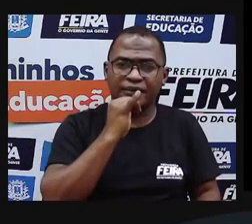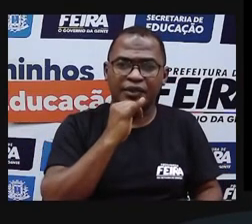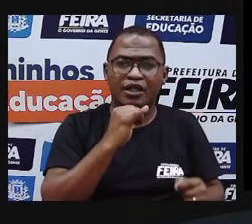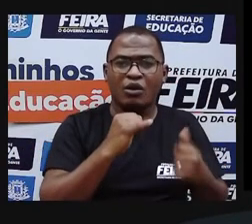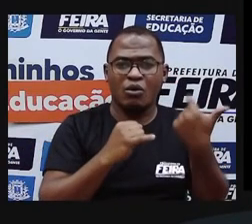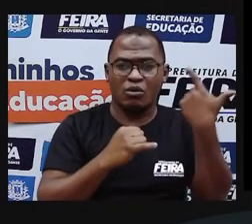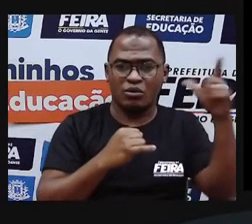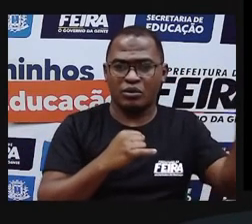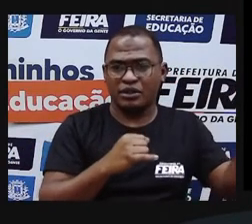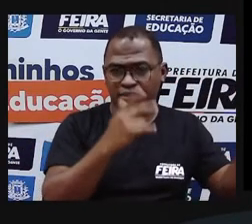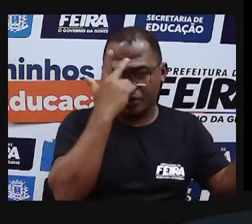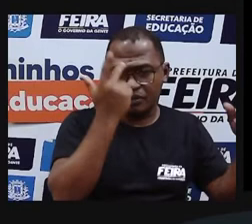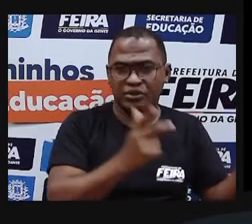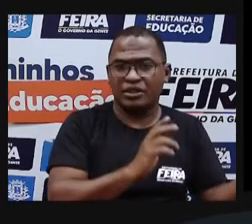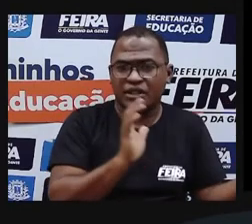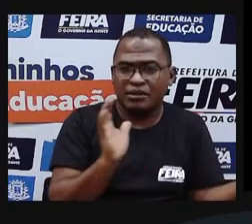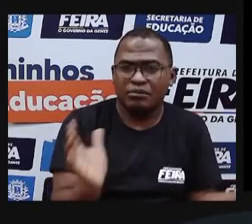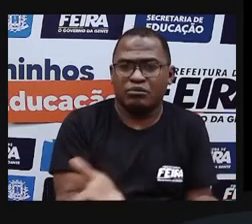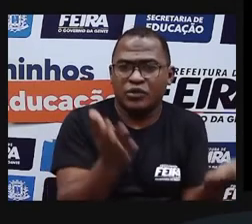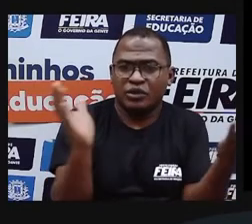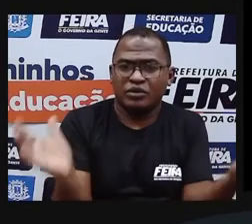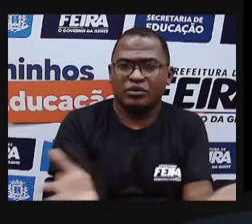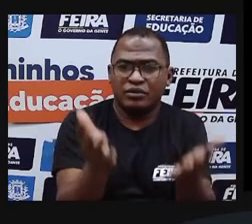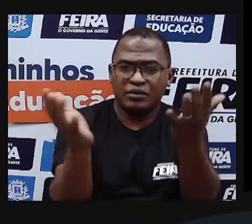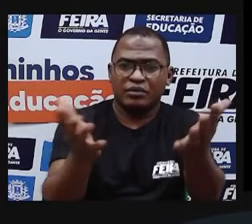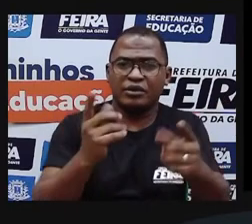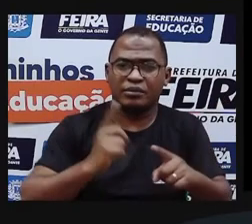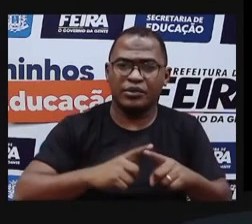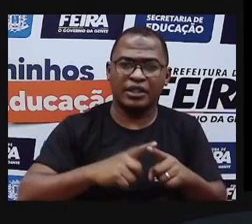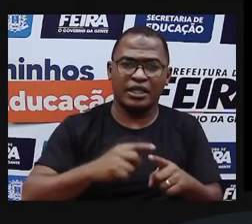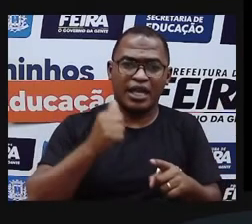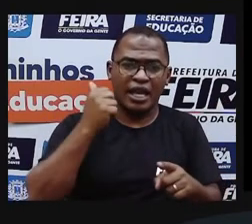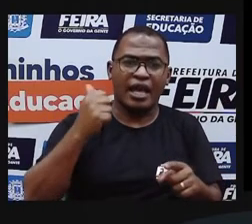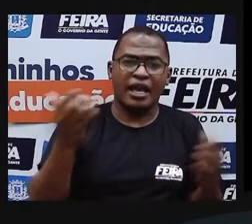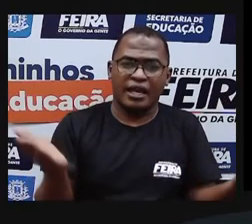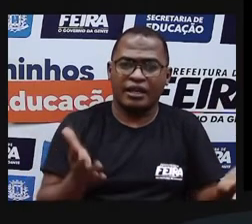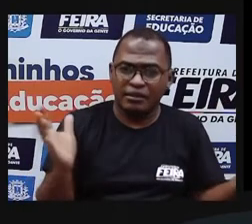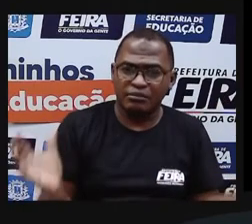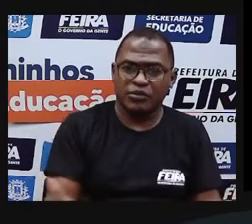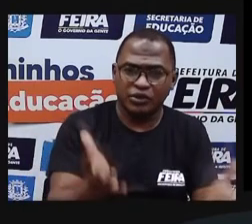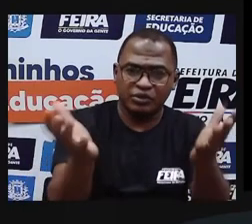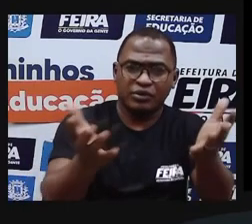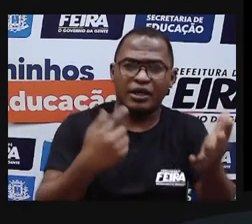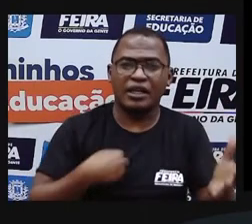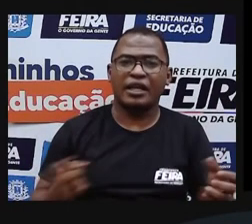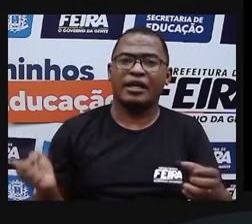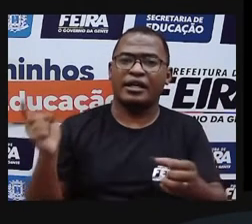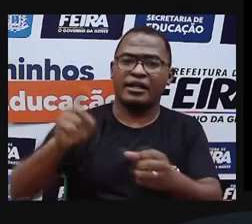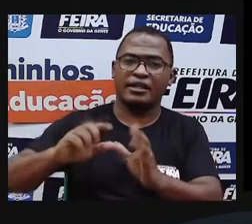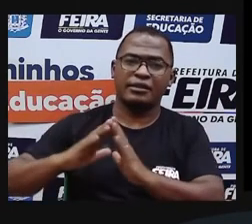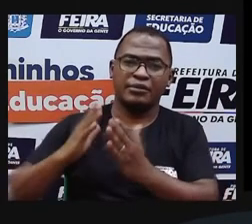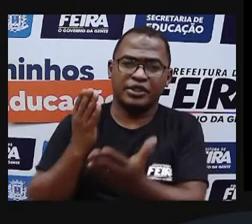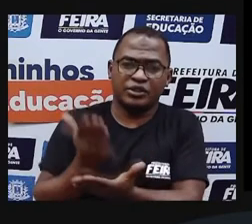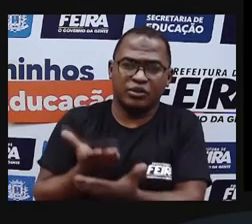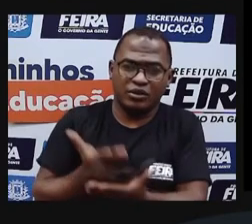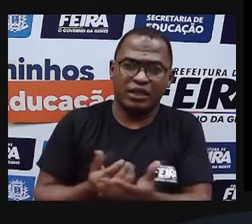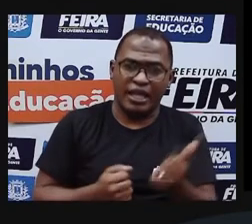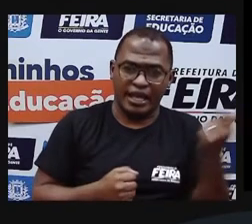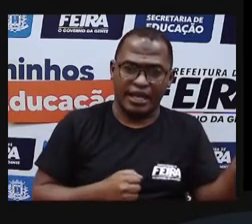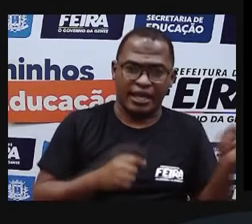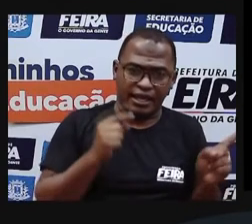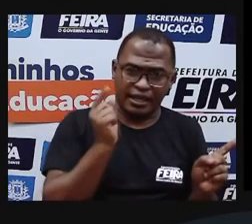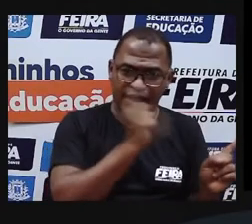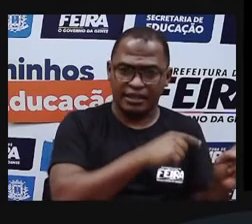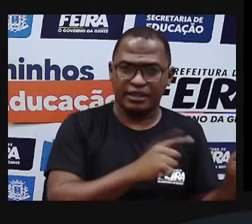Leite, uma das freguesas de sua mãe, para frequentar a escola. Então, essa mulher ajudou ela a frequentar a